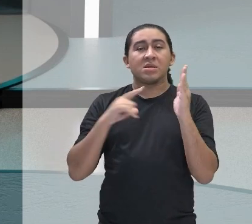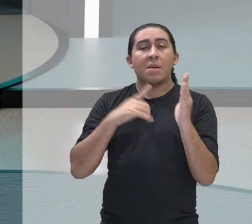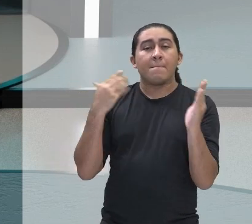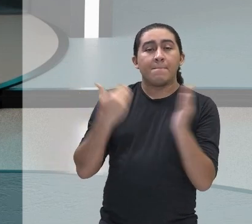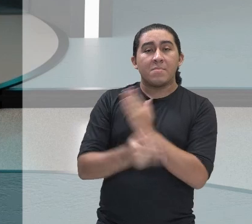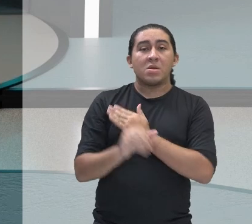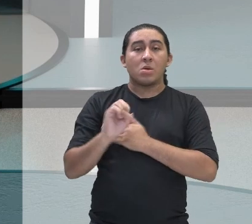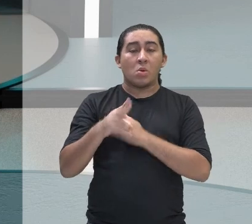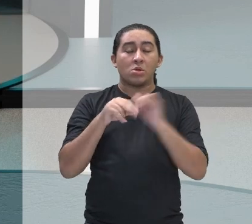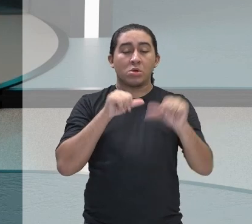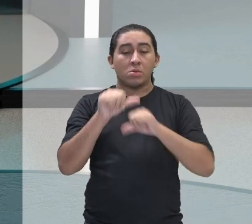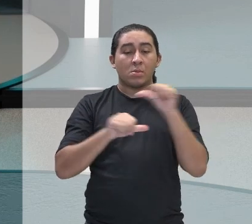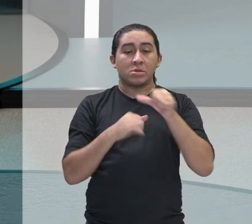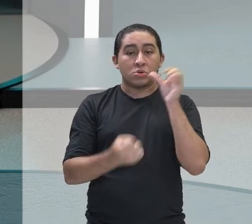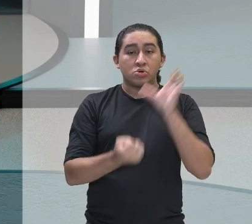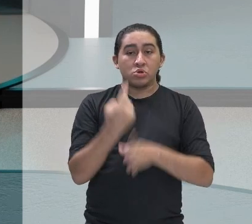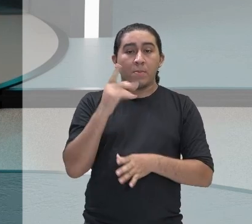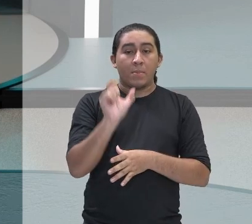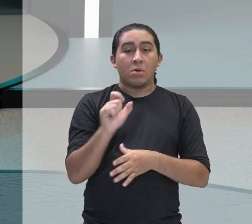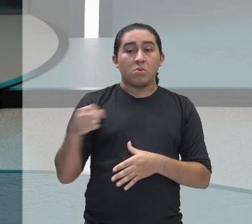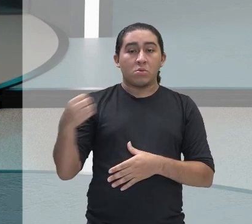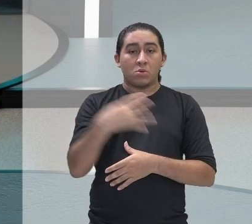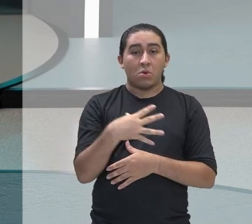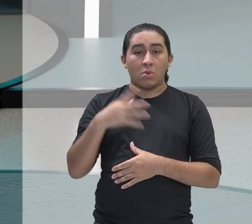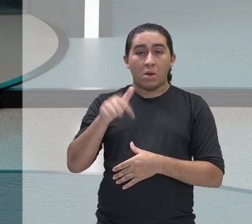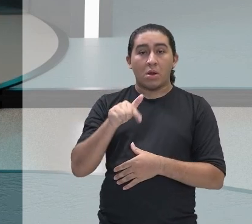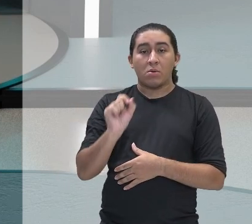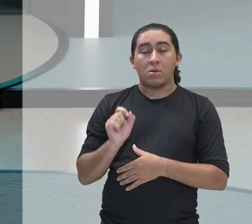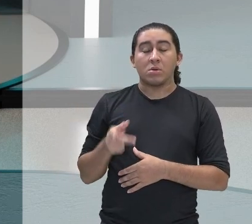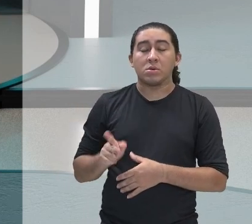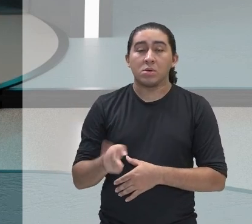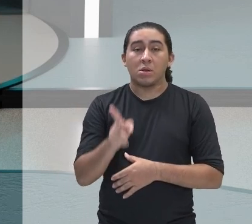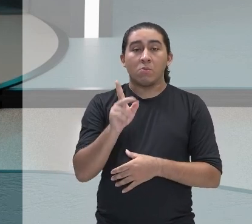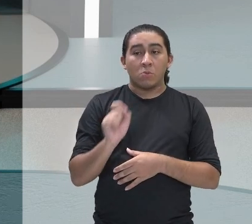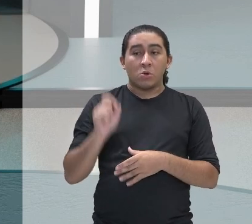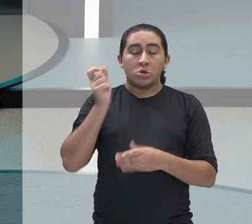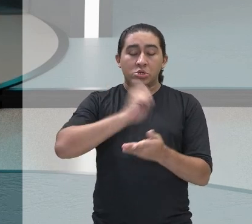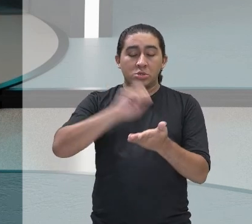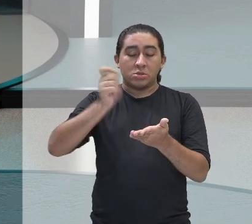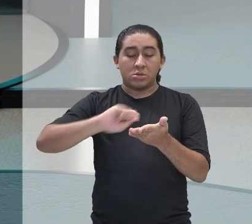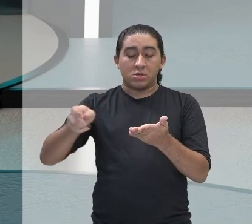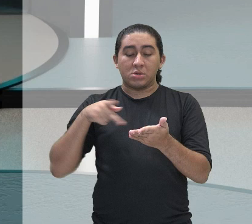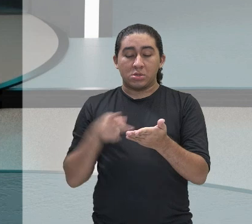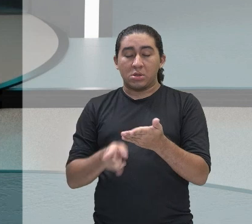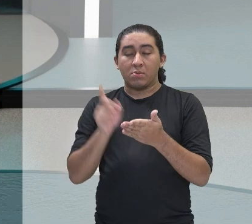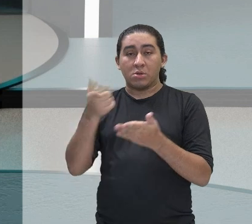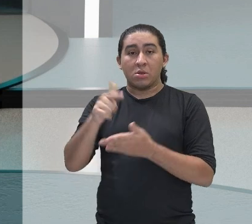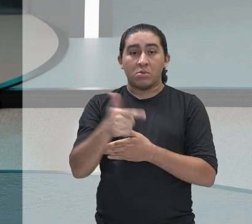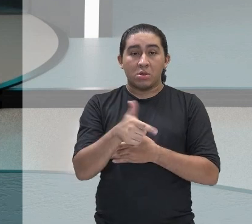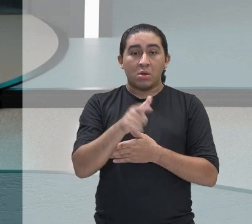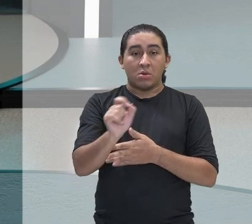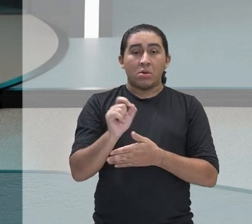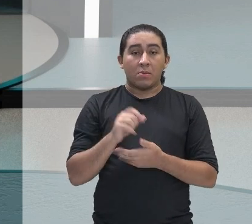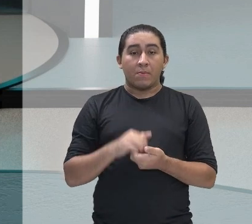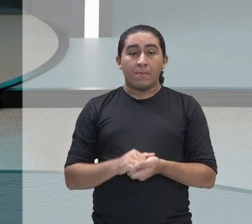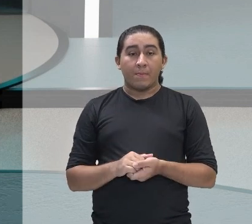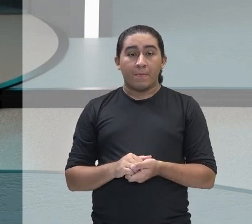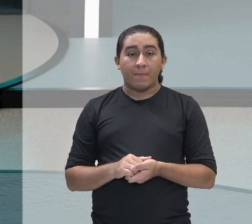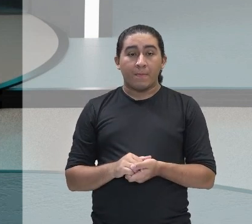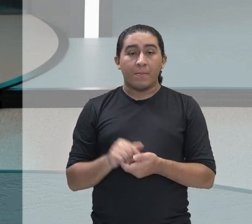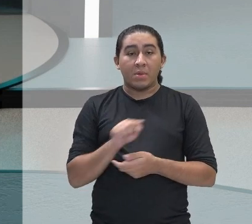modificação na formação da nova palavra, são sempre escritas sem hífens. Aí